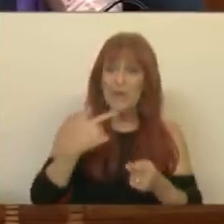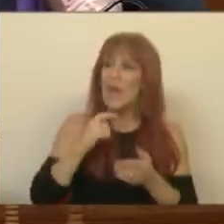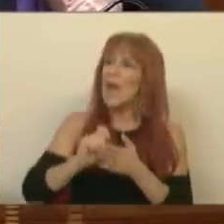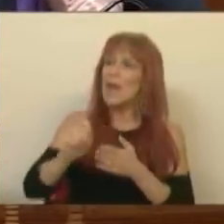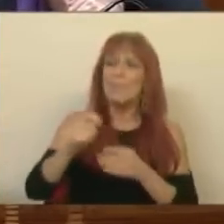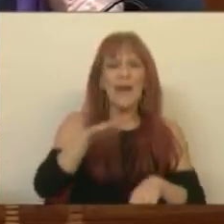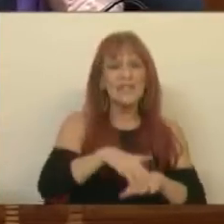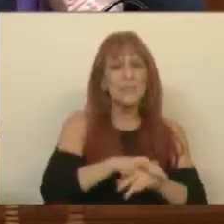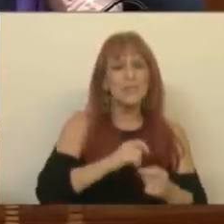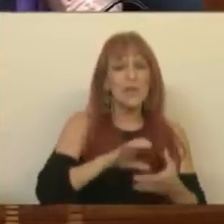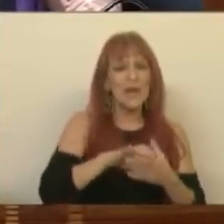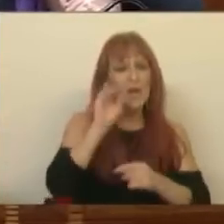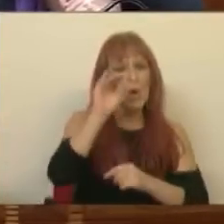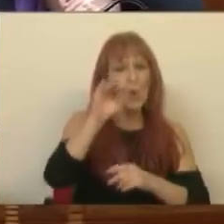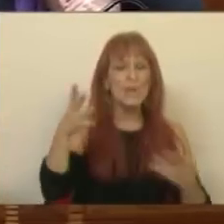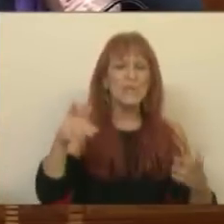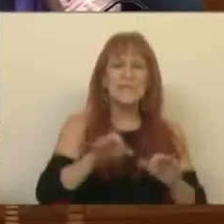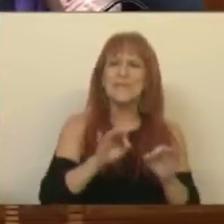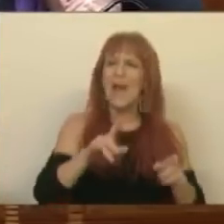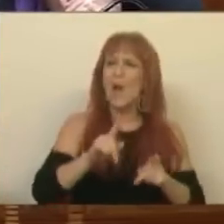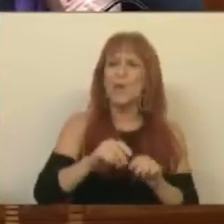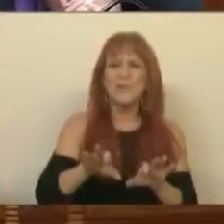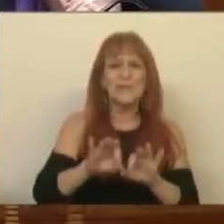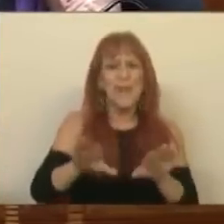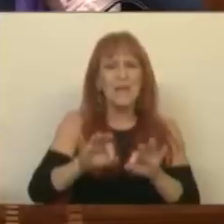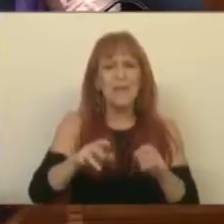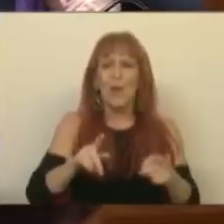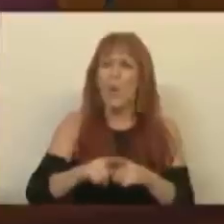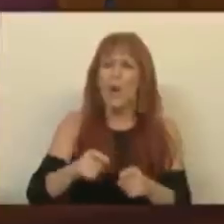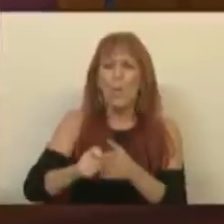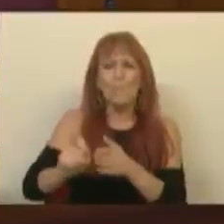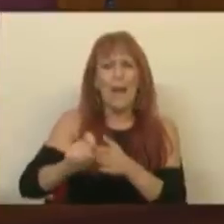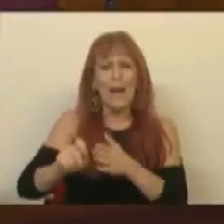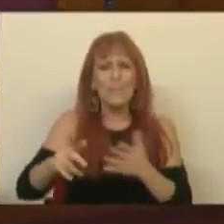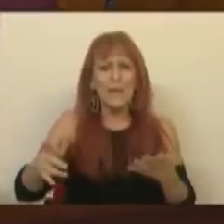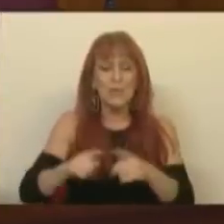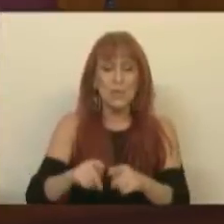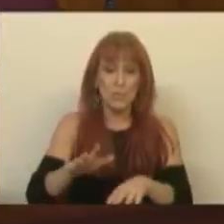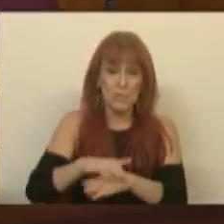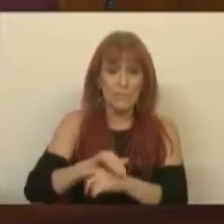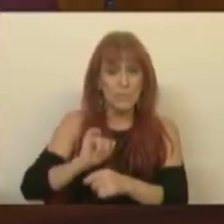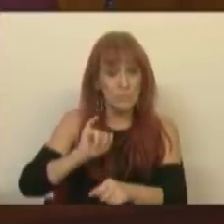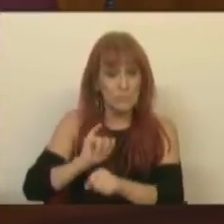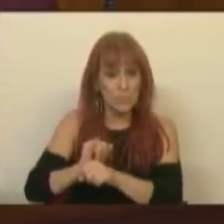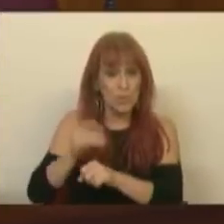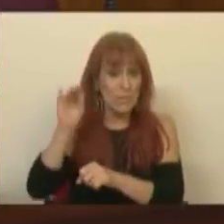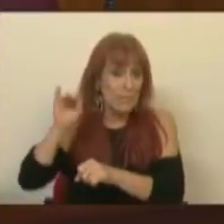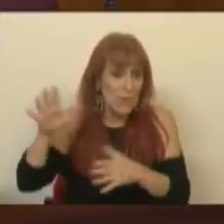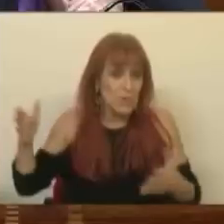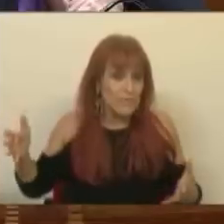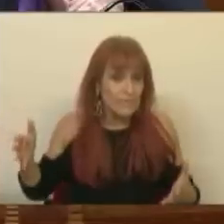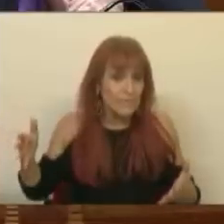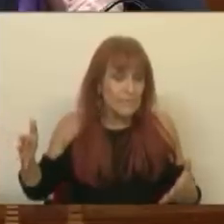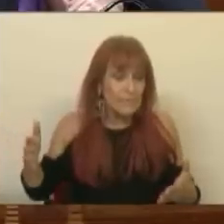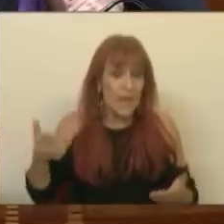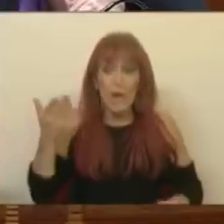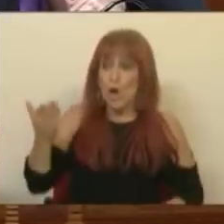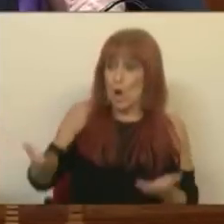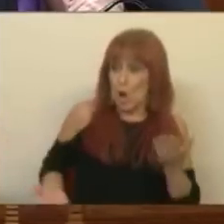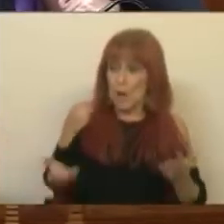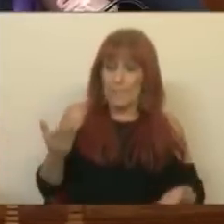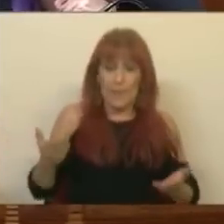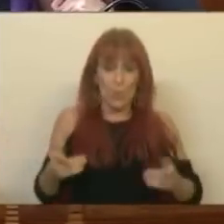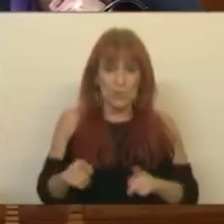pagar aos administradores da caixa geral depósitos aquilo que corresponde ao pagamento dos administradores do bem e depois comparar